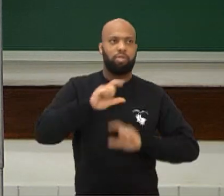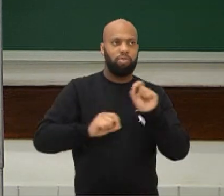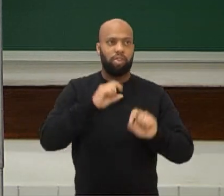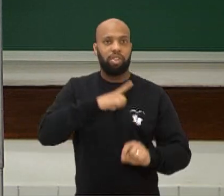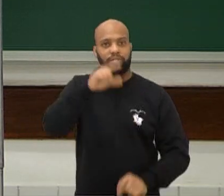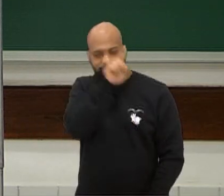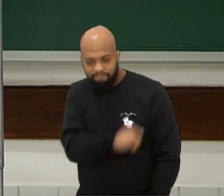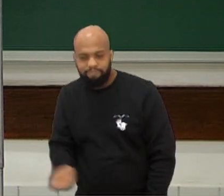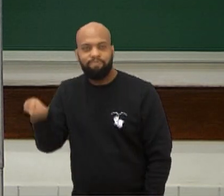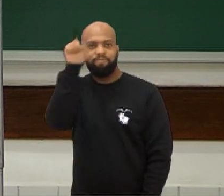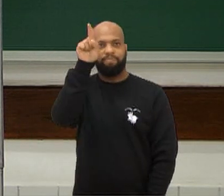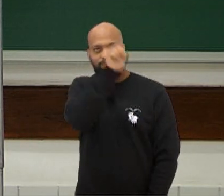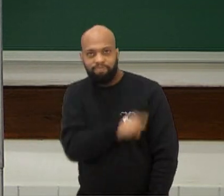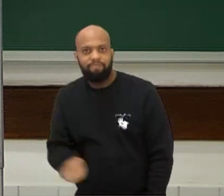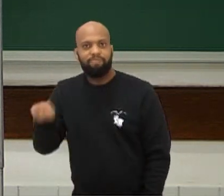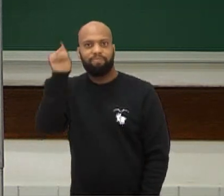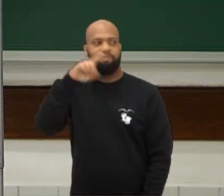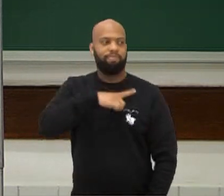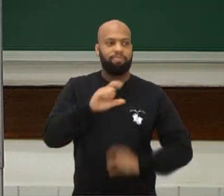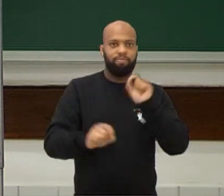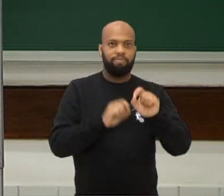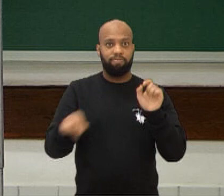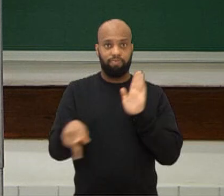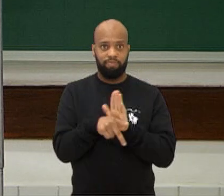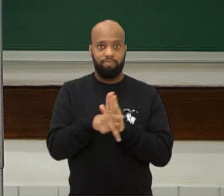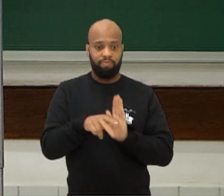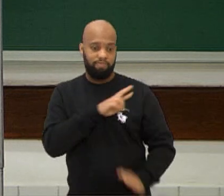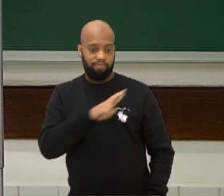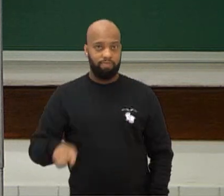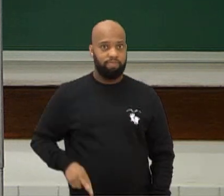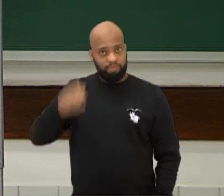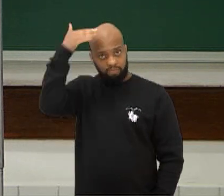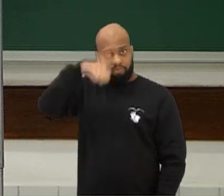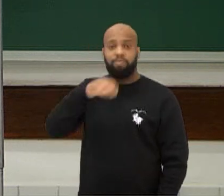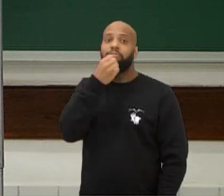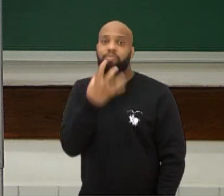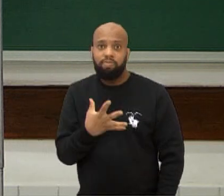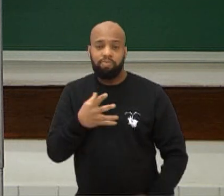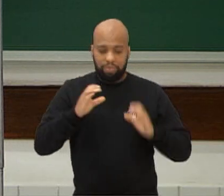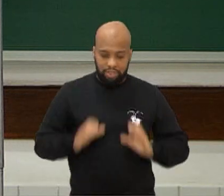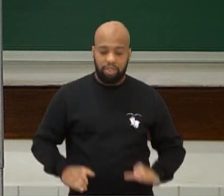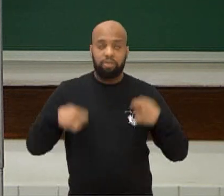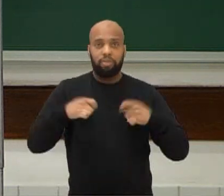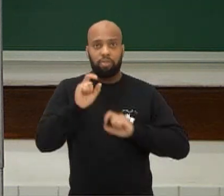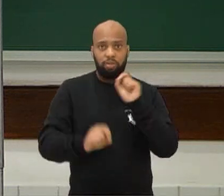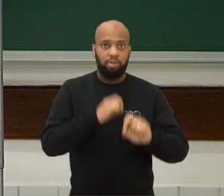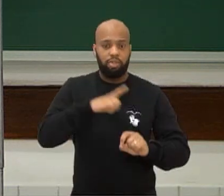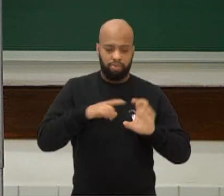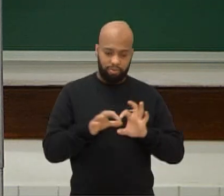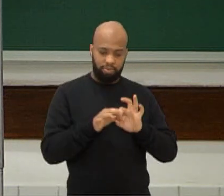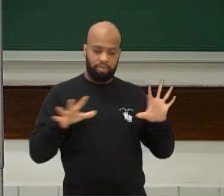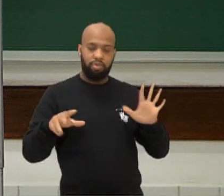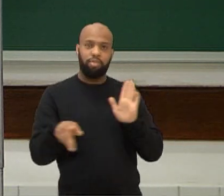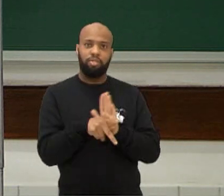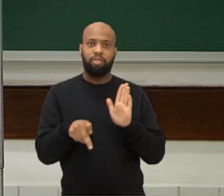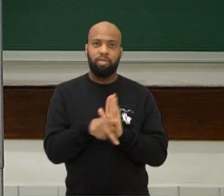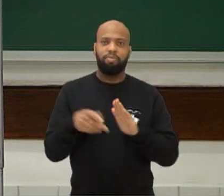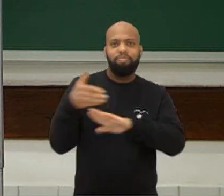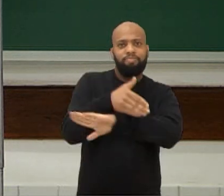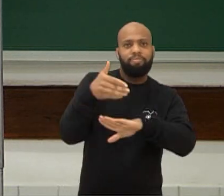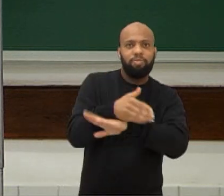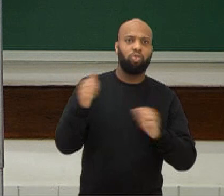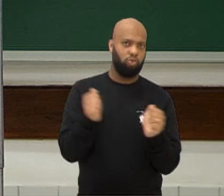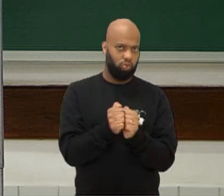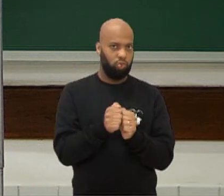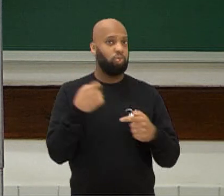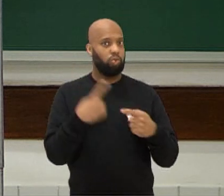ciclo. Para que a república funcione bem, os cidadãos precisam ter a liberdade de participar.